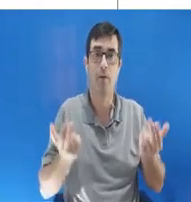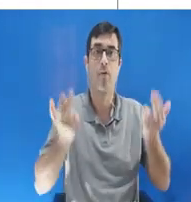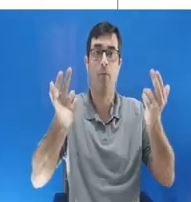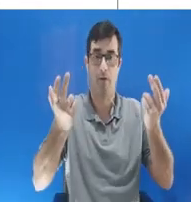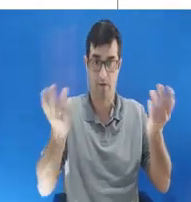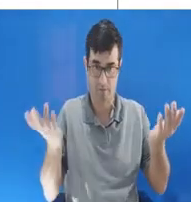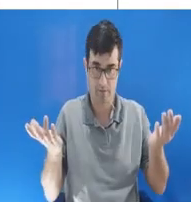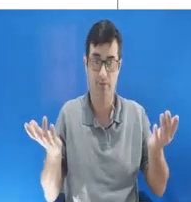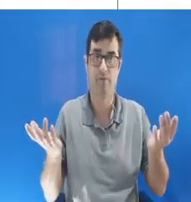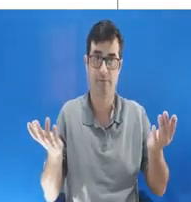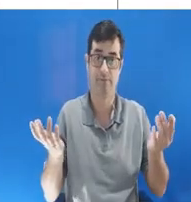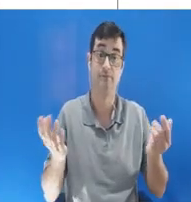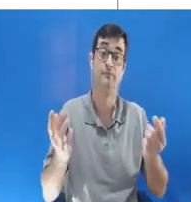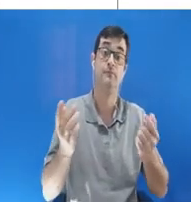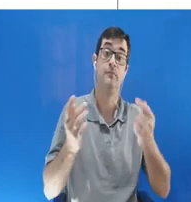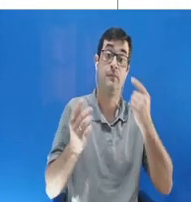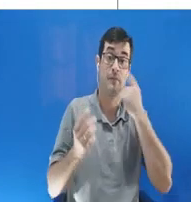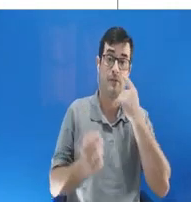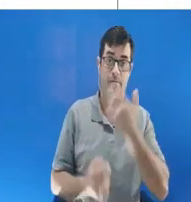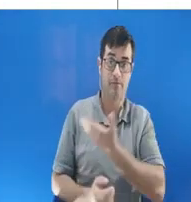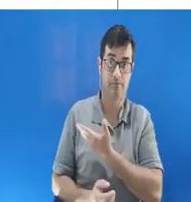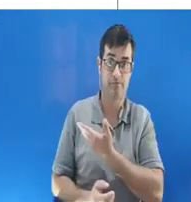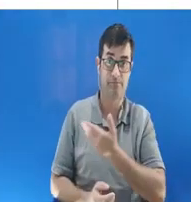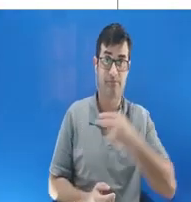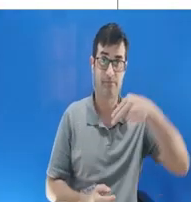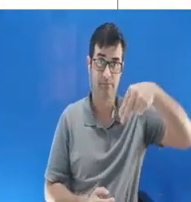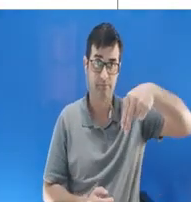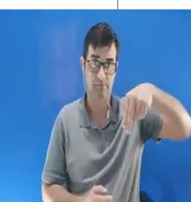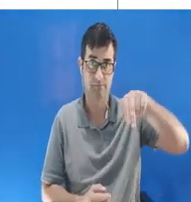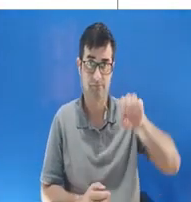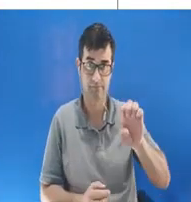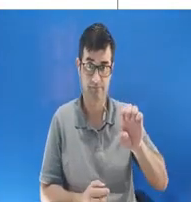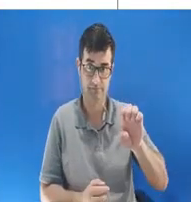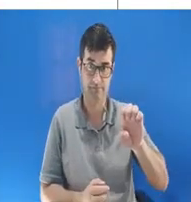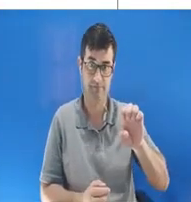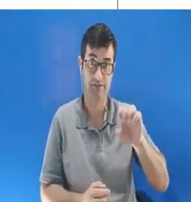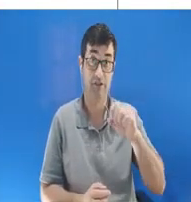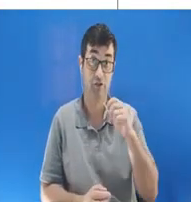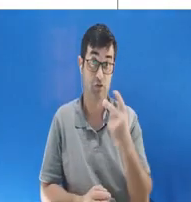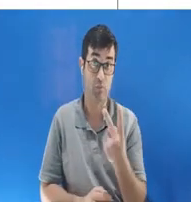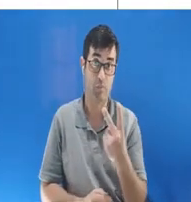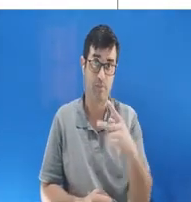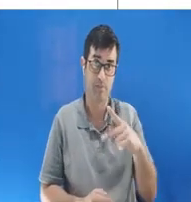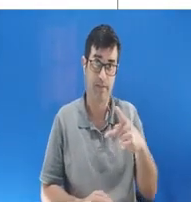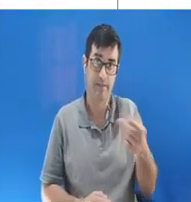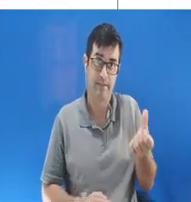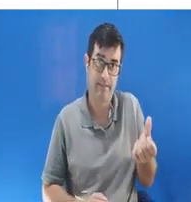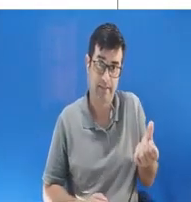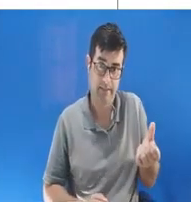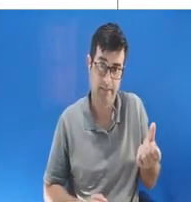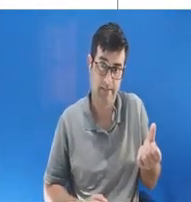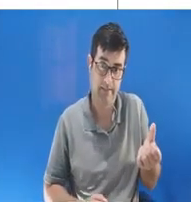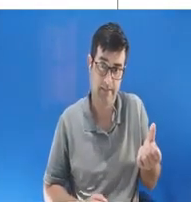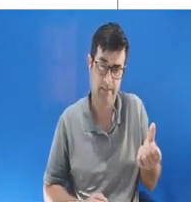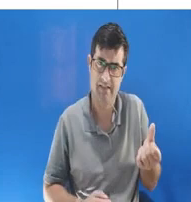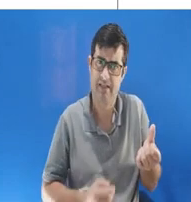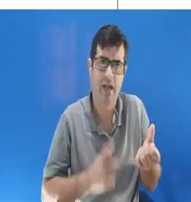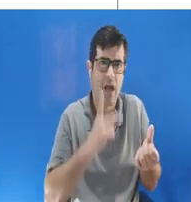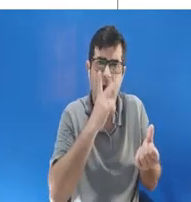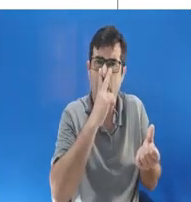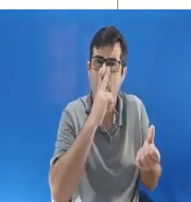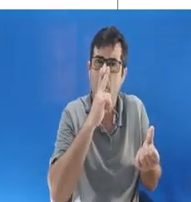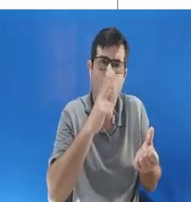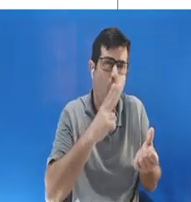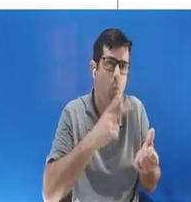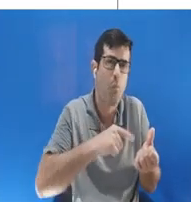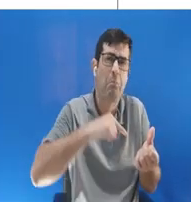esse elétron aqui, tá, no orbital 2p6, é praticamente